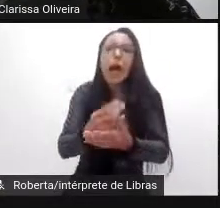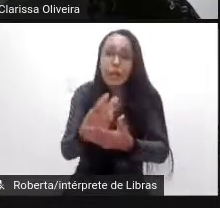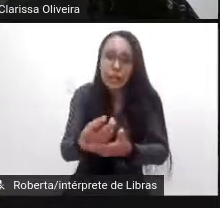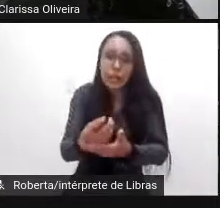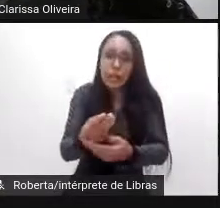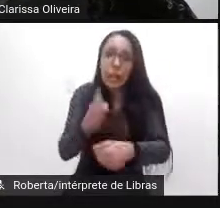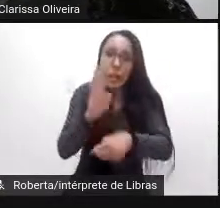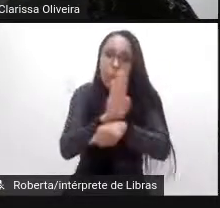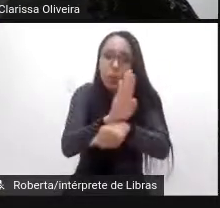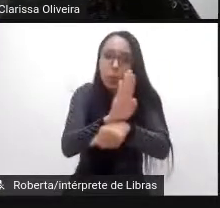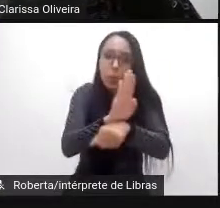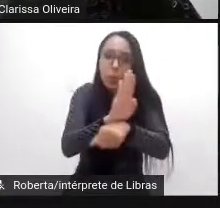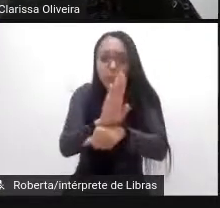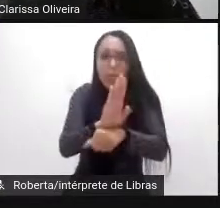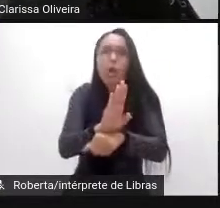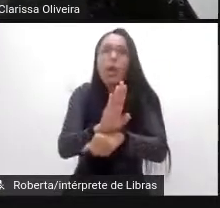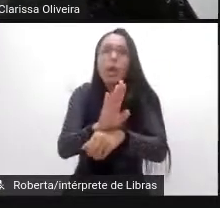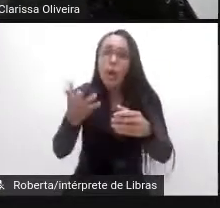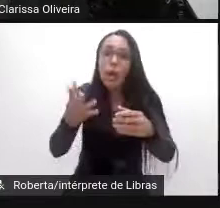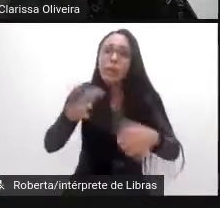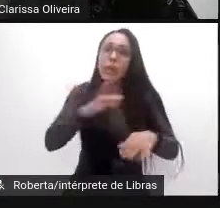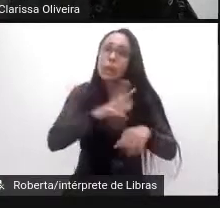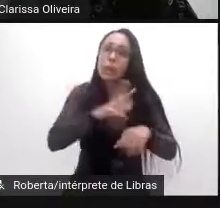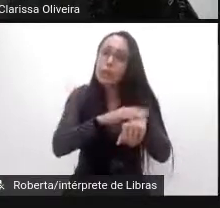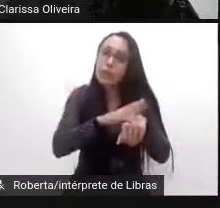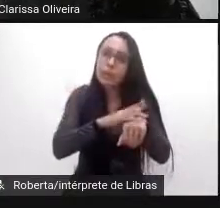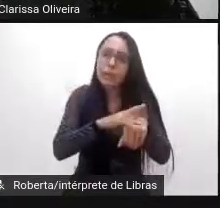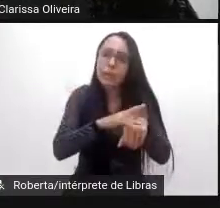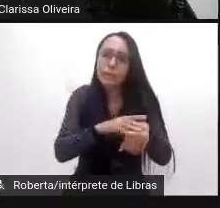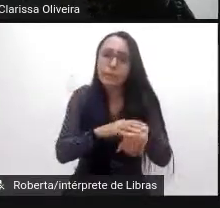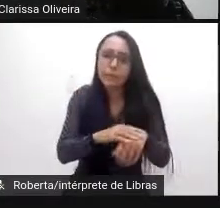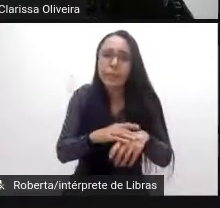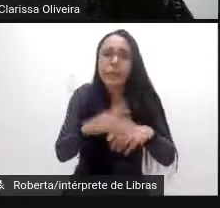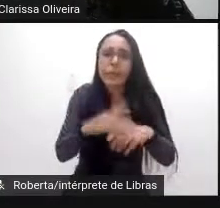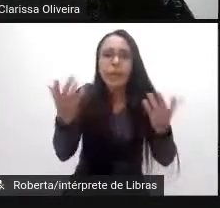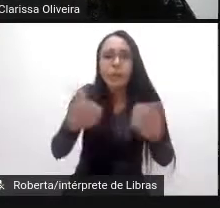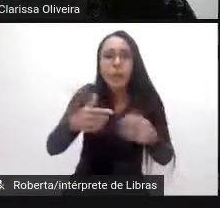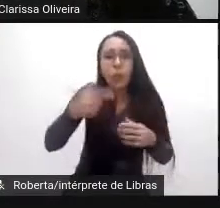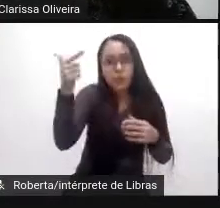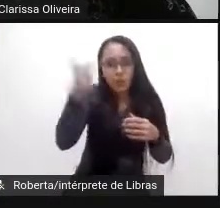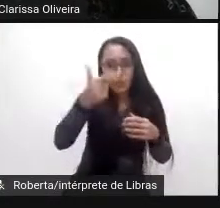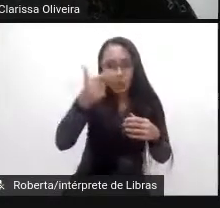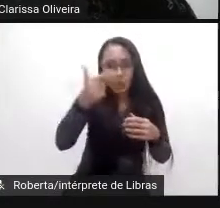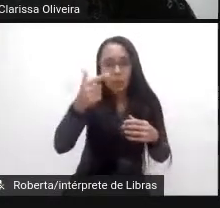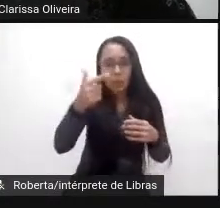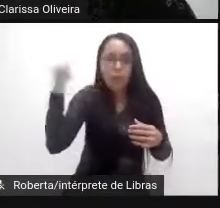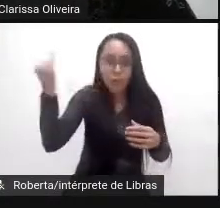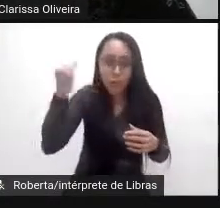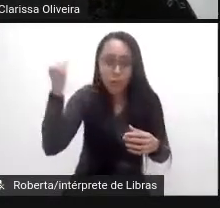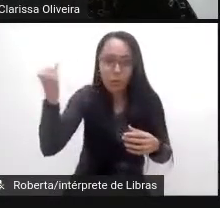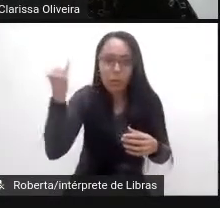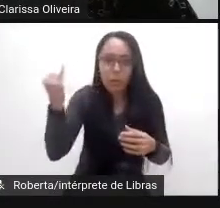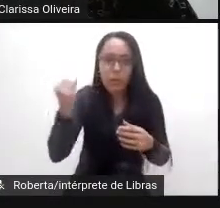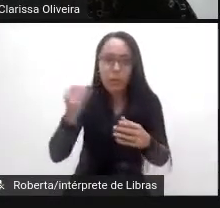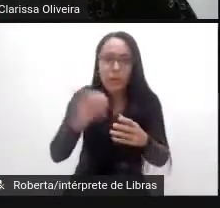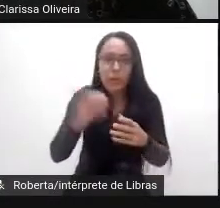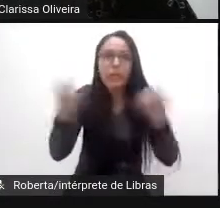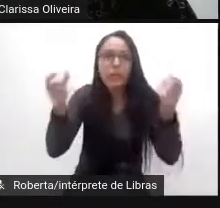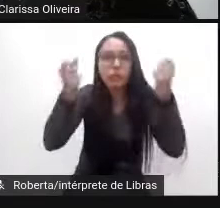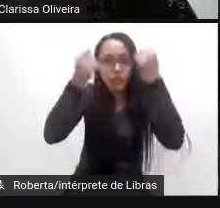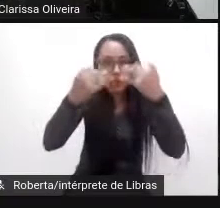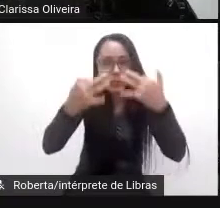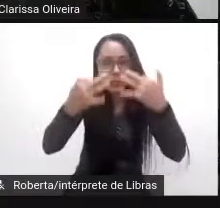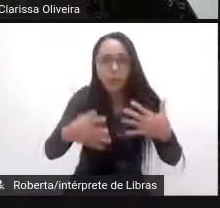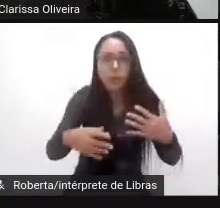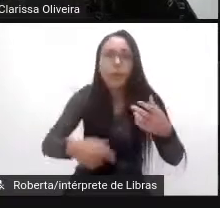infecção, contra essa doença. Então, o segundo ponto extremamente importante, a gente viu que primeiro é